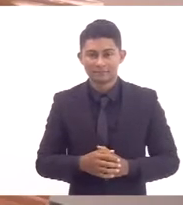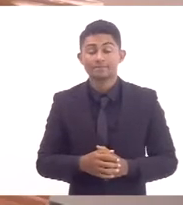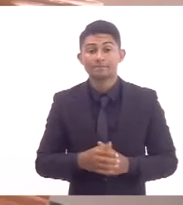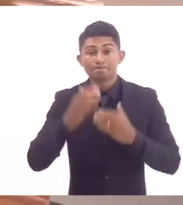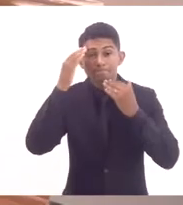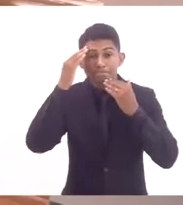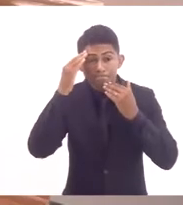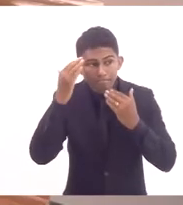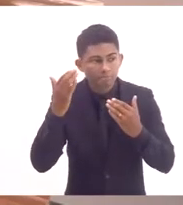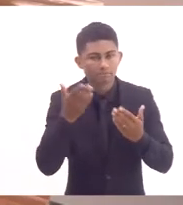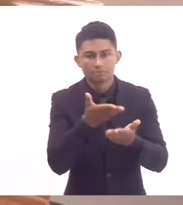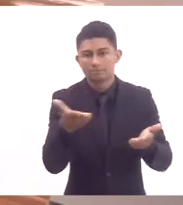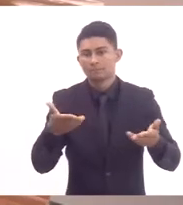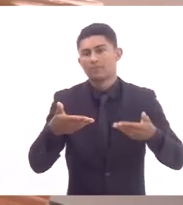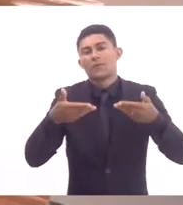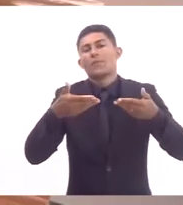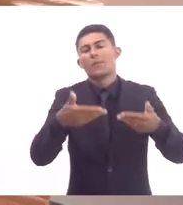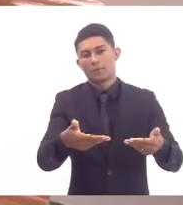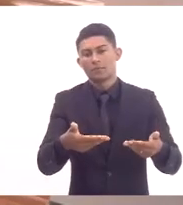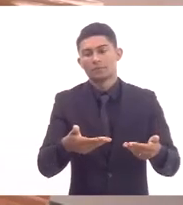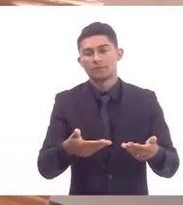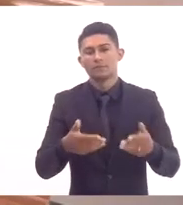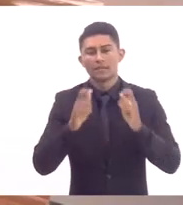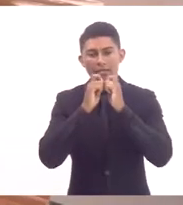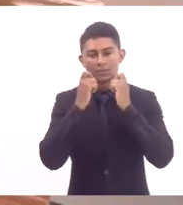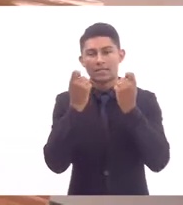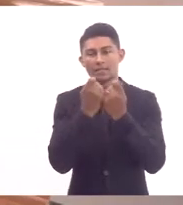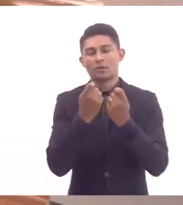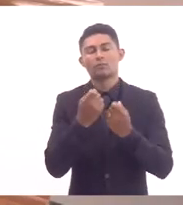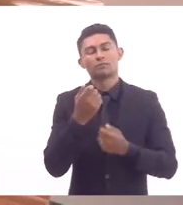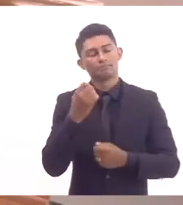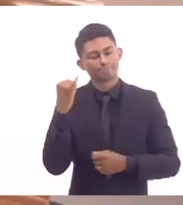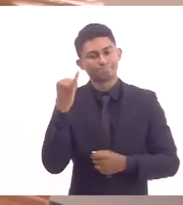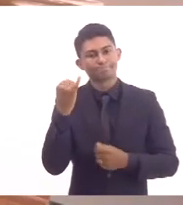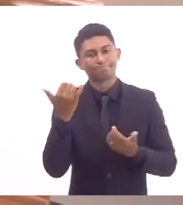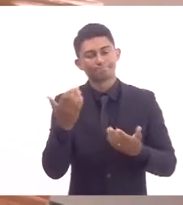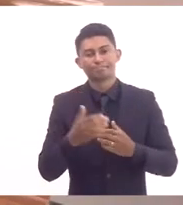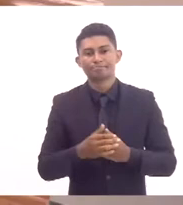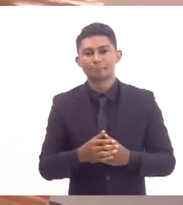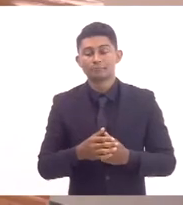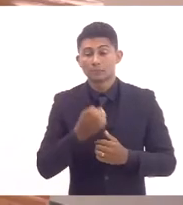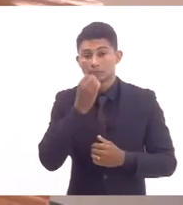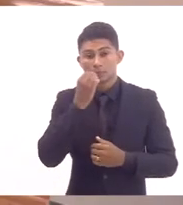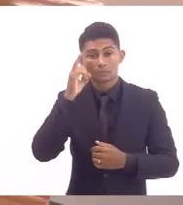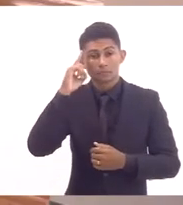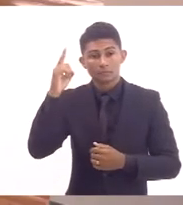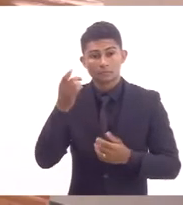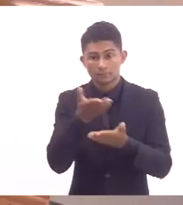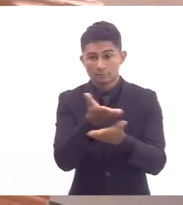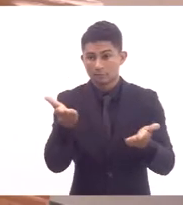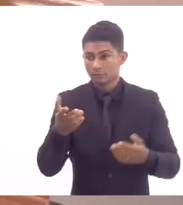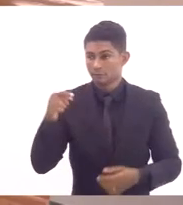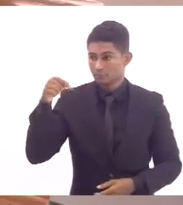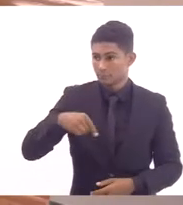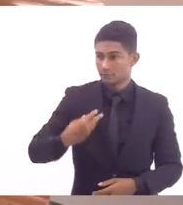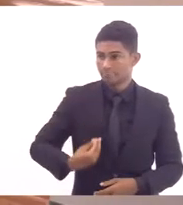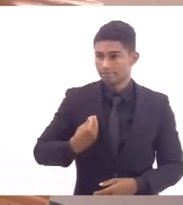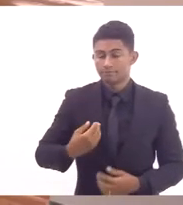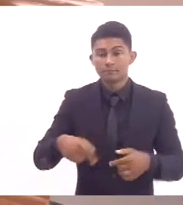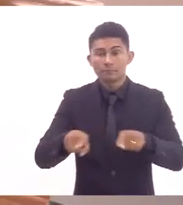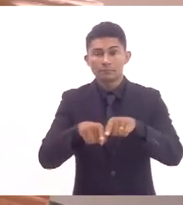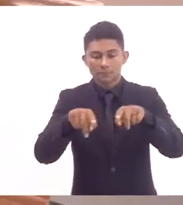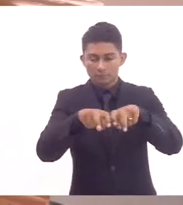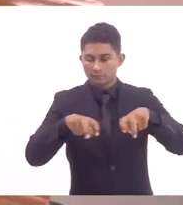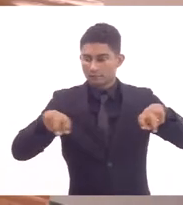Agradeço o espaço conferido a bem as RJ do Bom dia a todos os presentes e saldo a